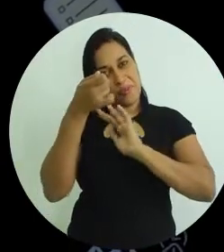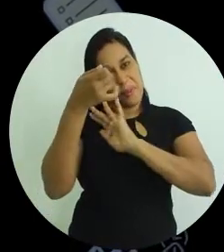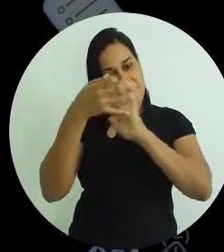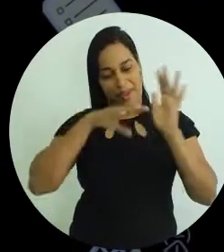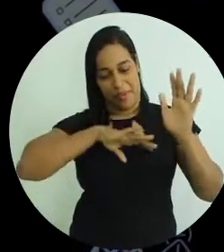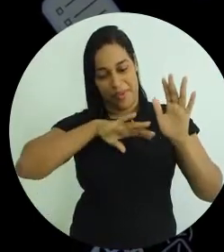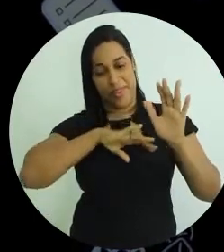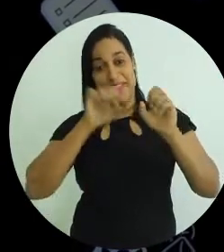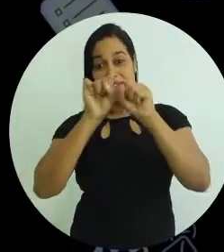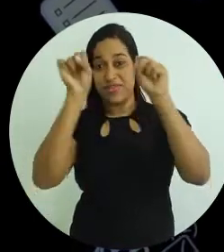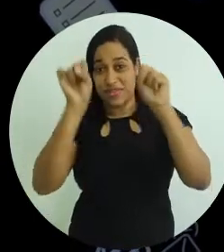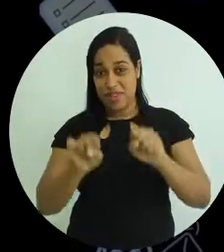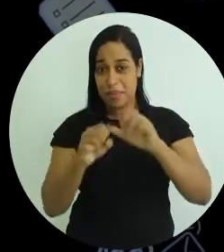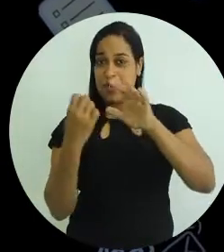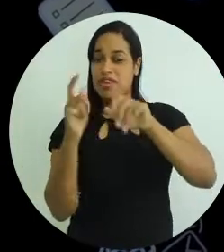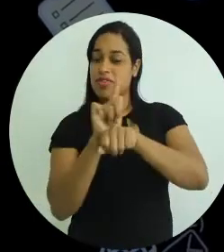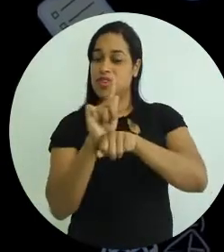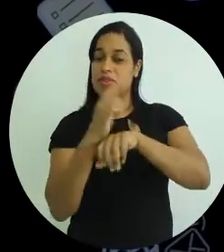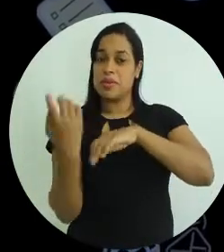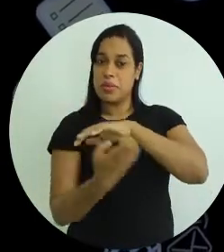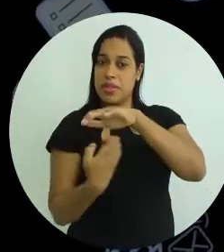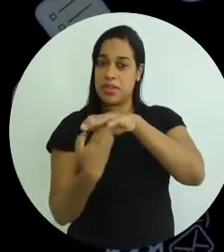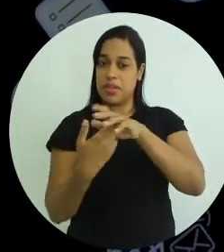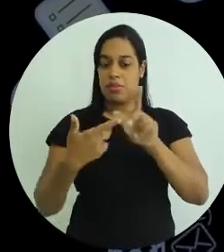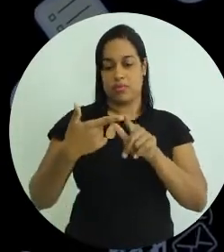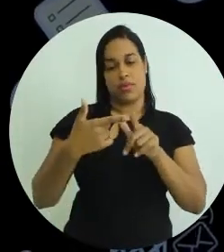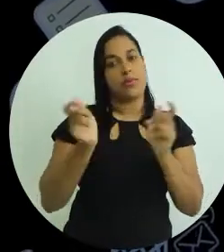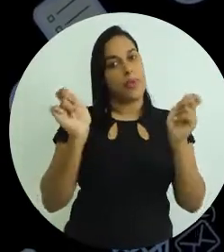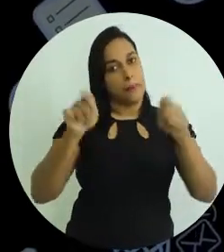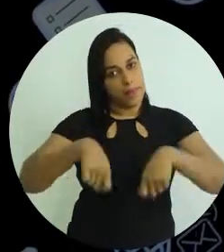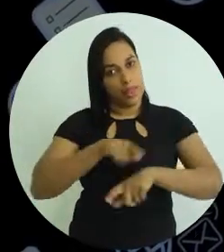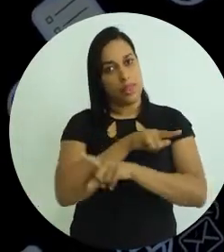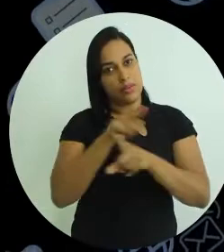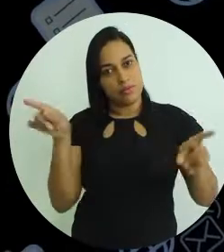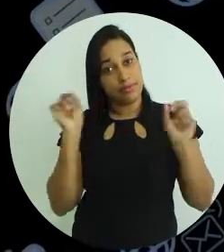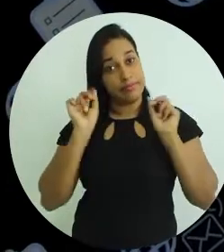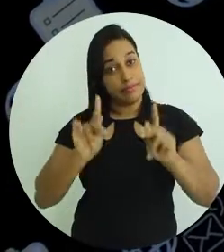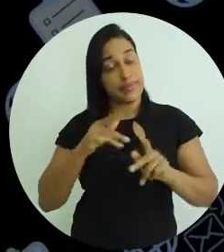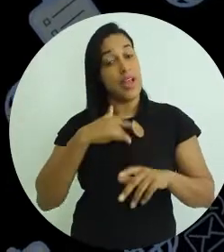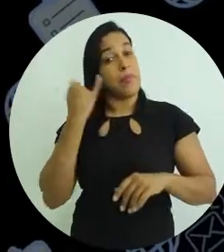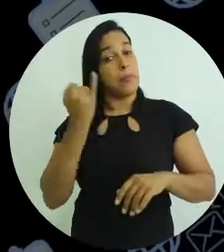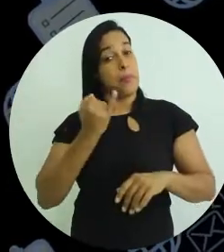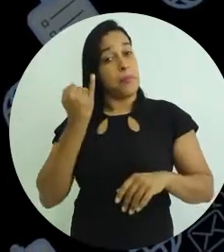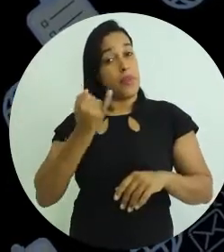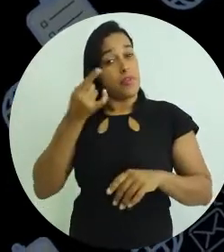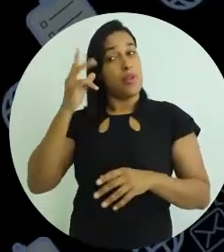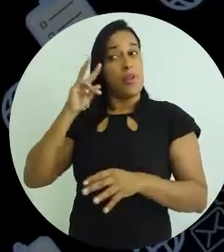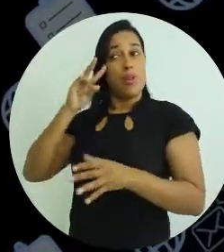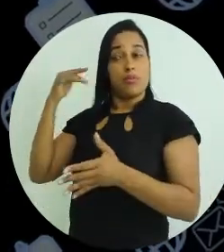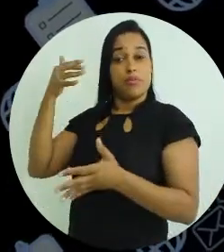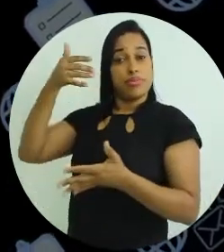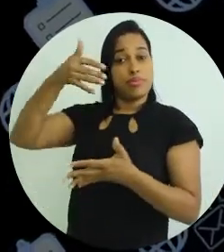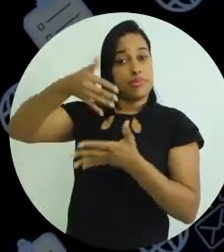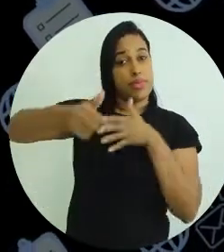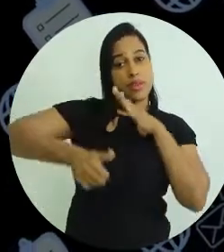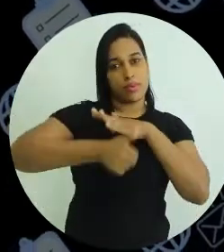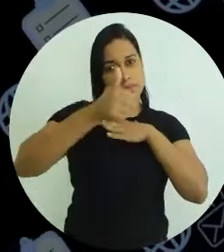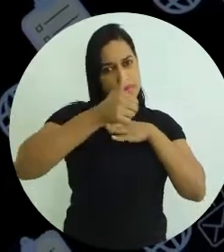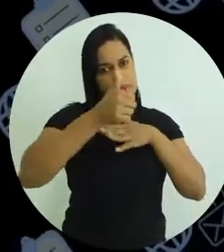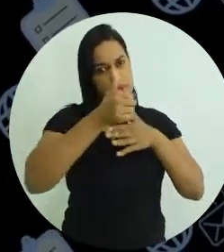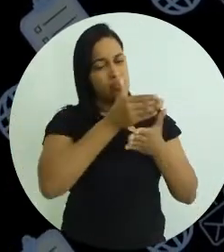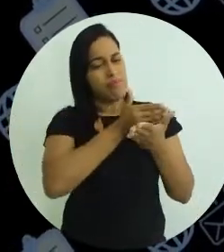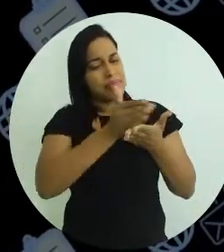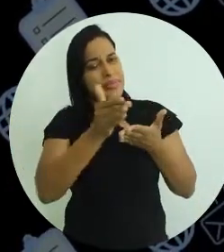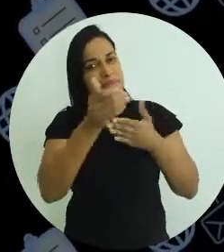Gestão Empresarial. Ele se refere ao nosso segundo módulo, mas é importante a gente só recapitular um pouquinho do primeiro módulo antes da gente